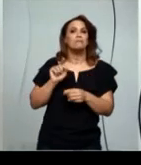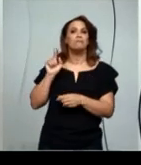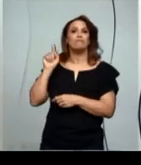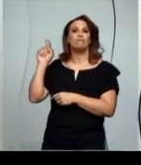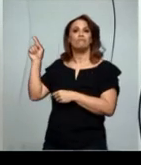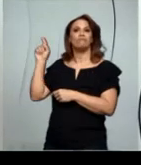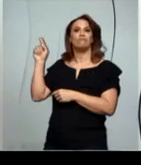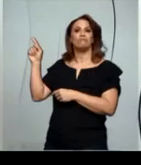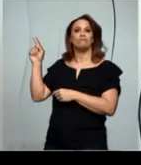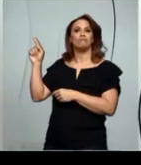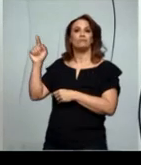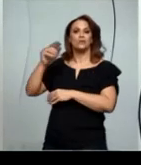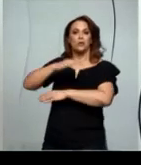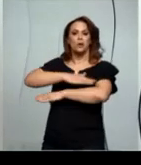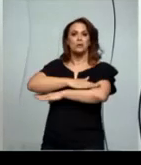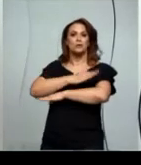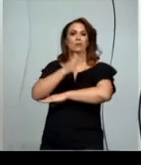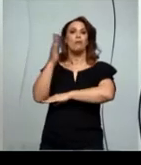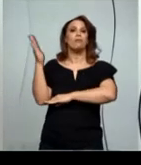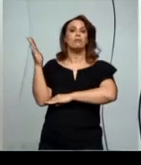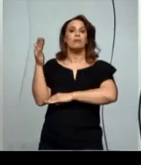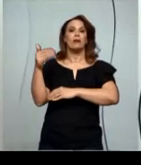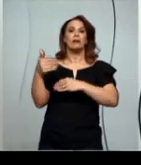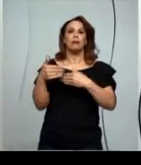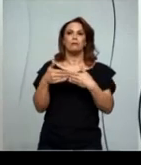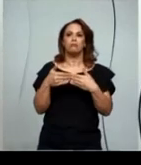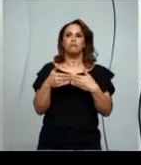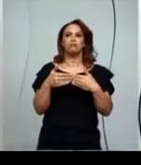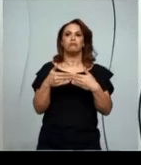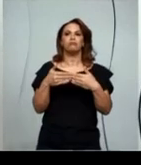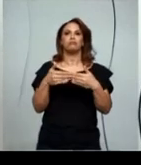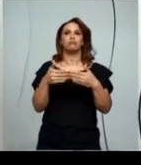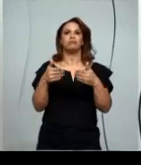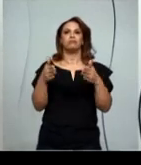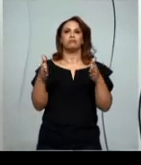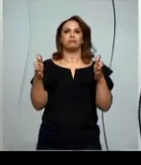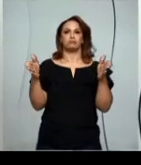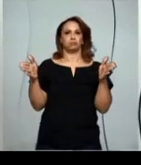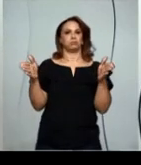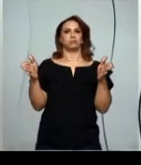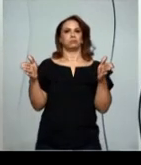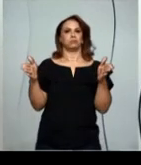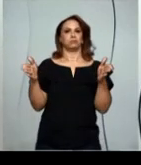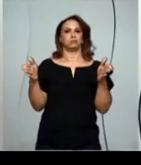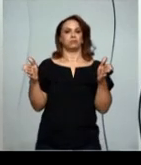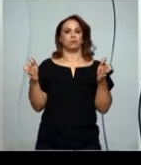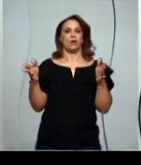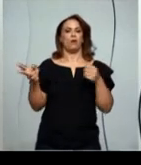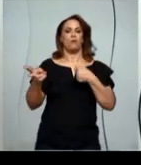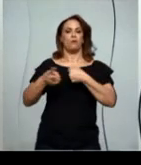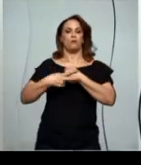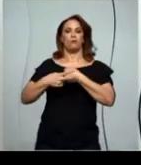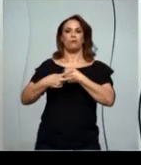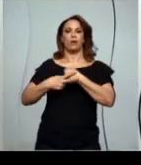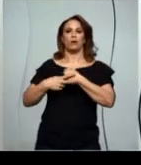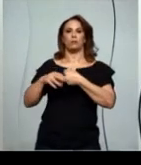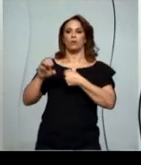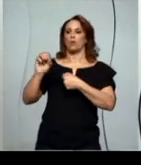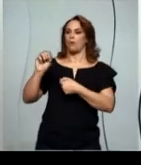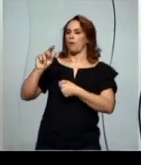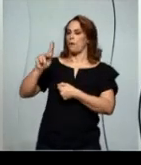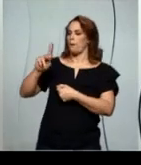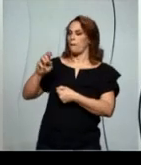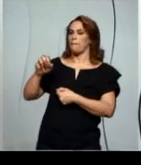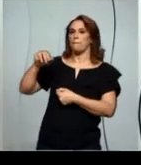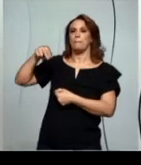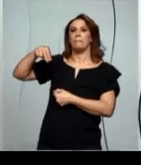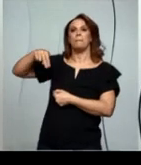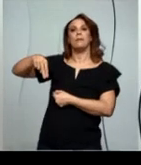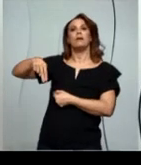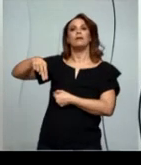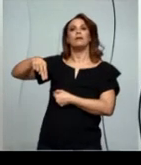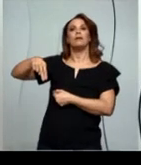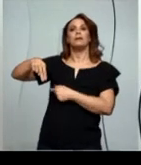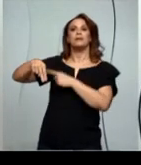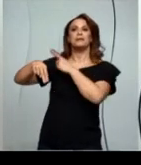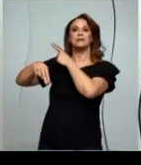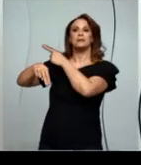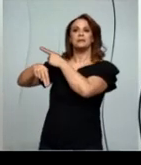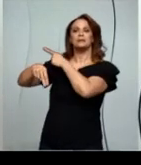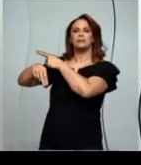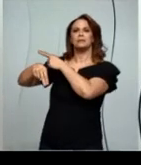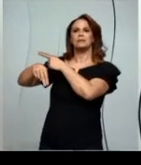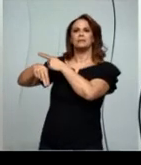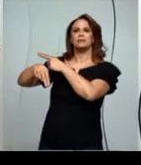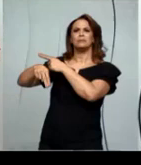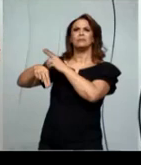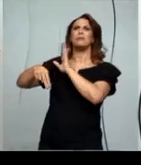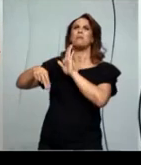a janela? Nós vamos usar o verbo open. Open. E o que eu vou usar para colocar esse verbo no passado? Acrescento